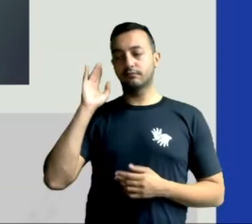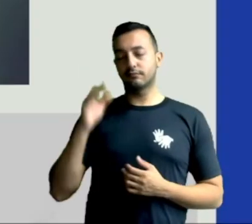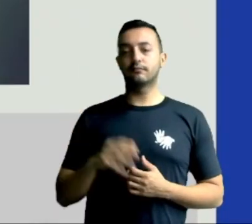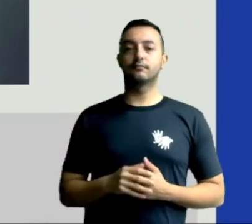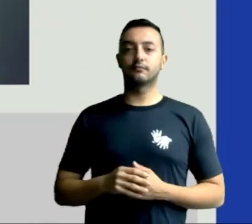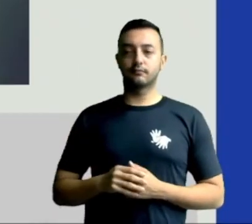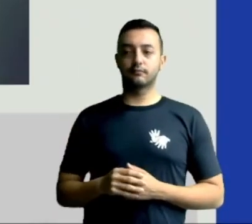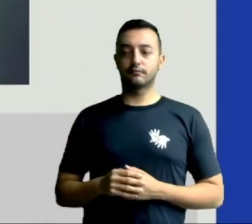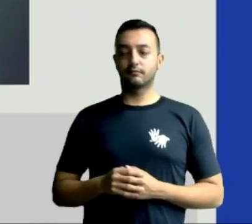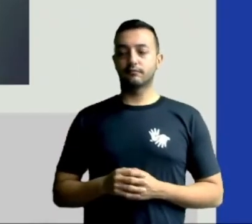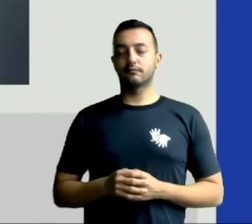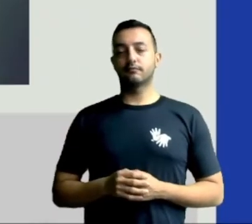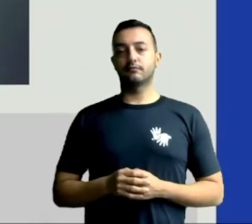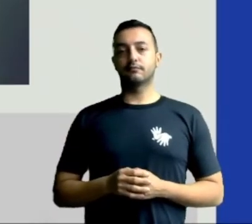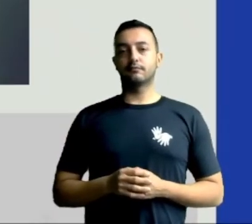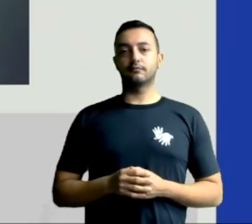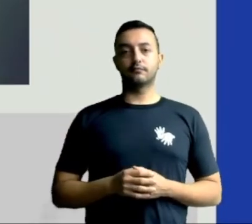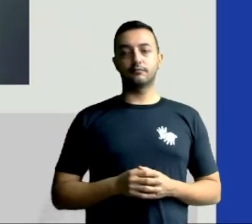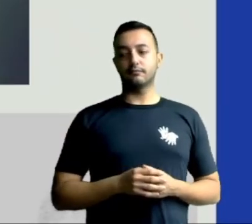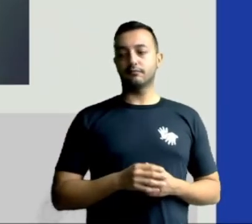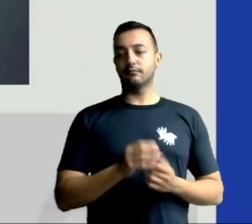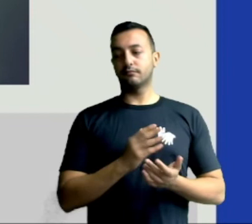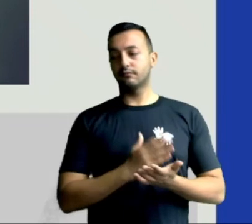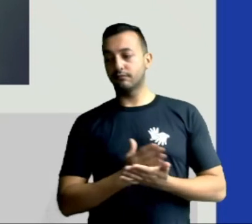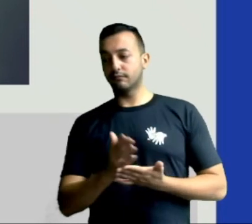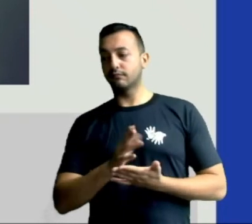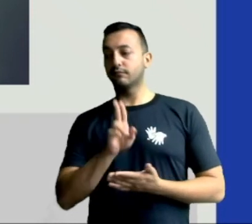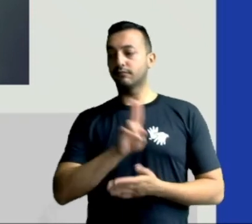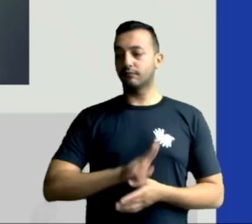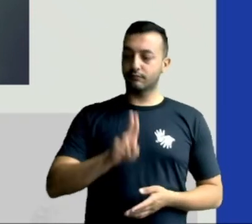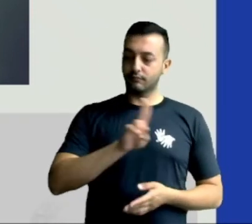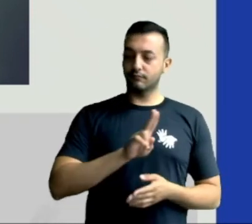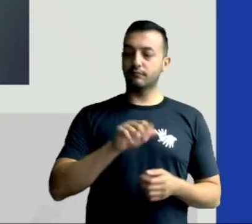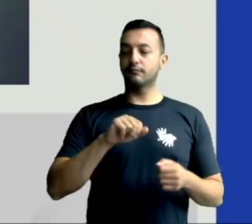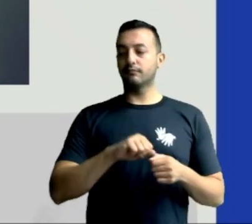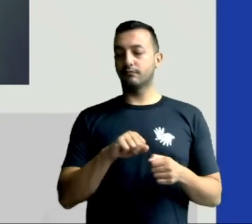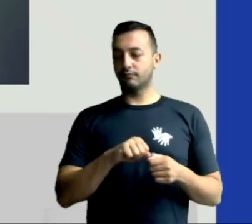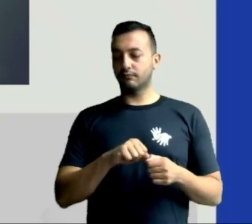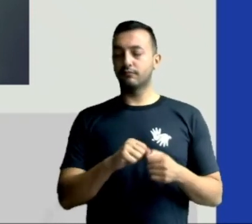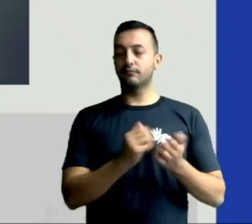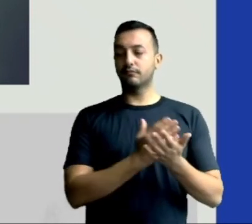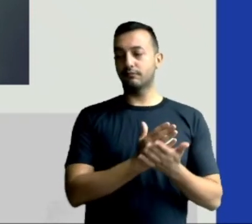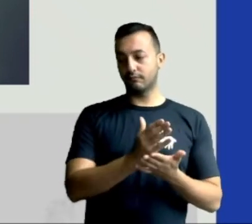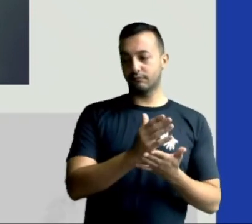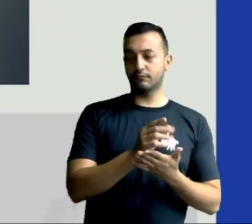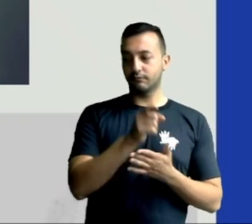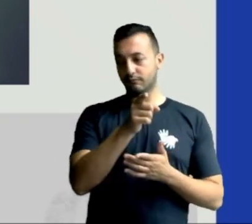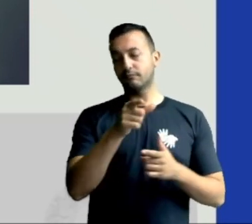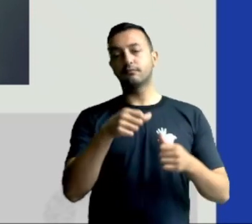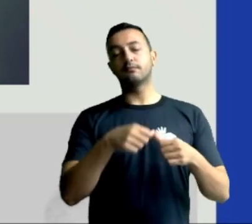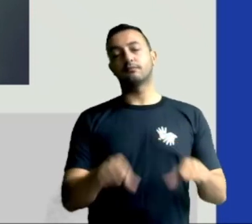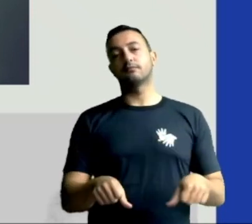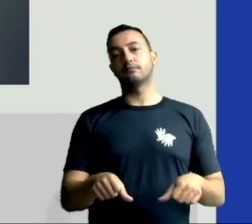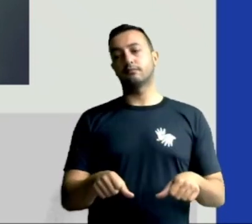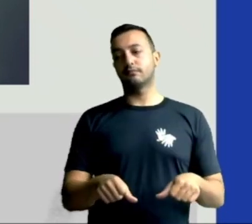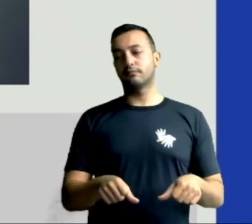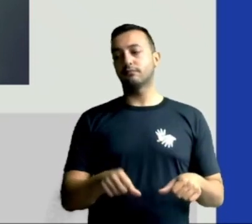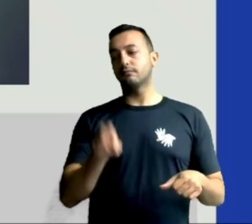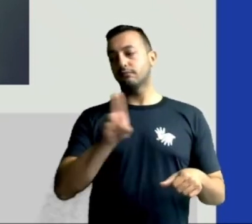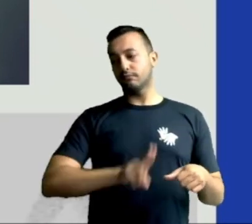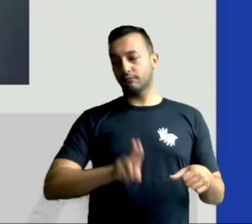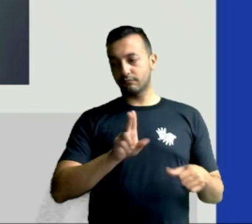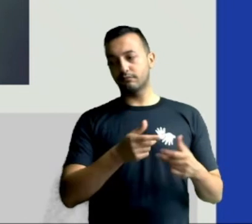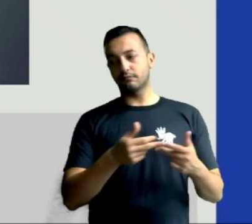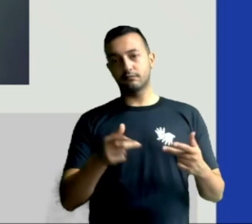reflexão que é: comece, use e faça. Comece onde você está, use o